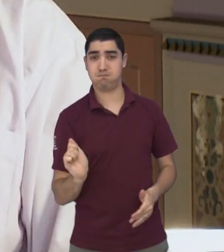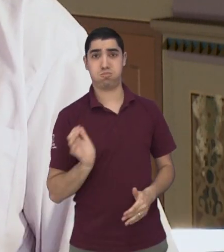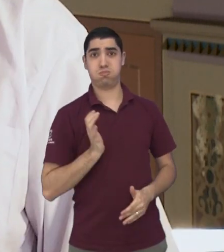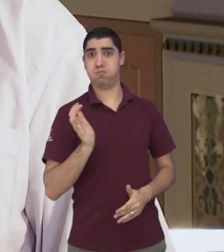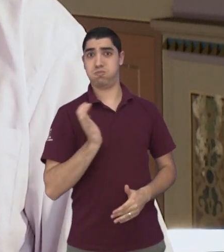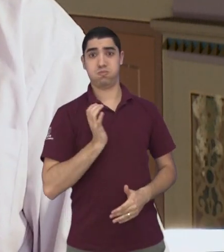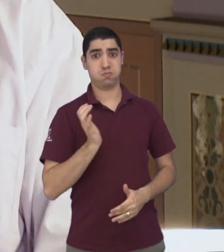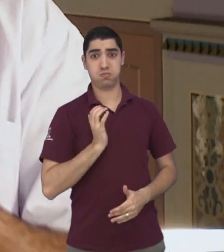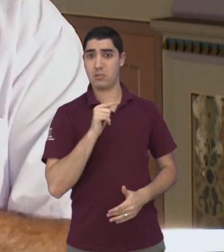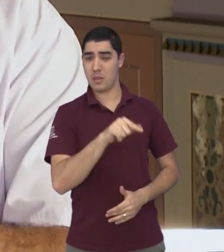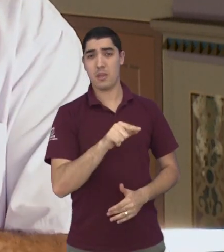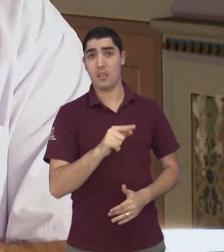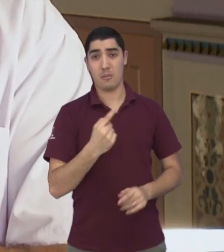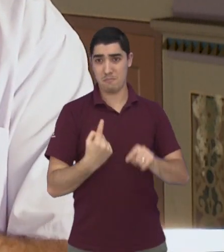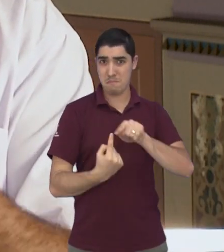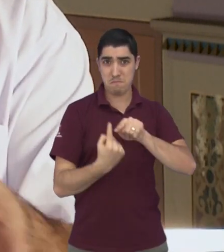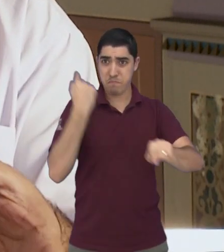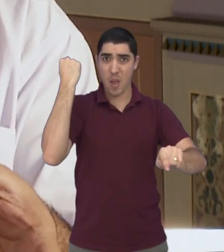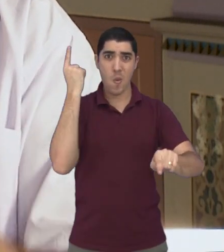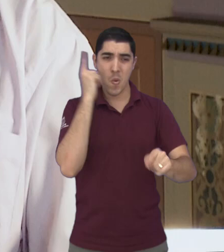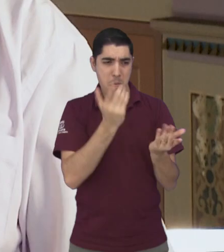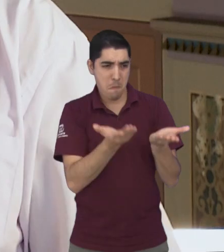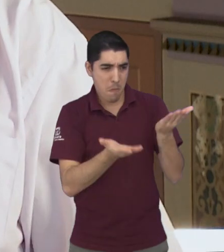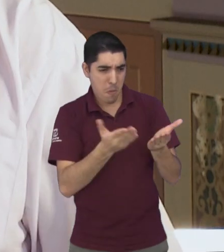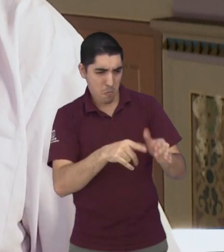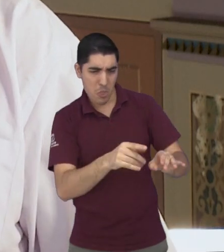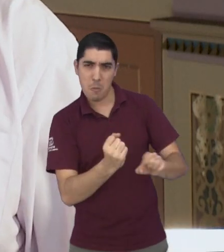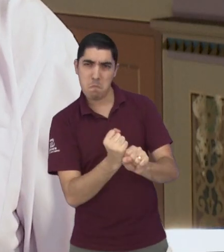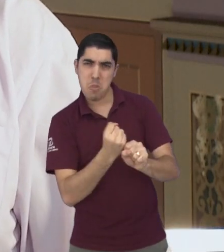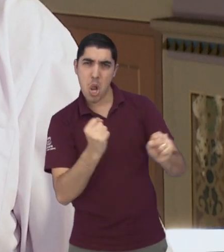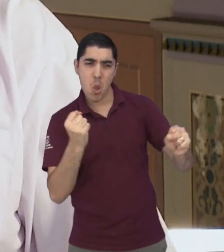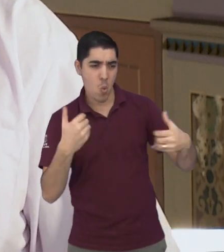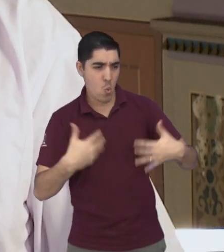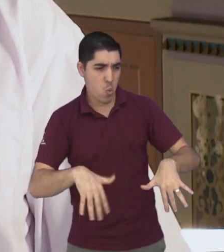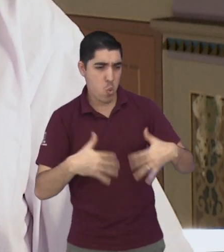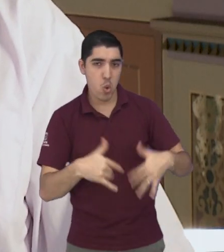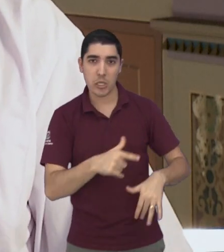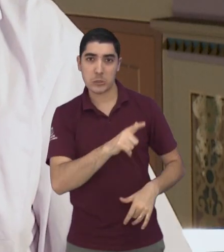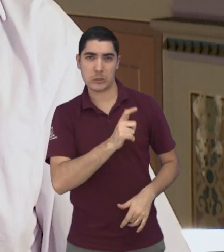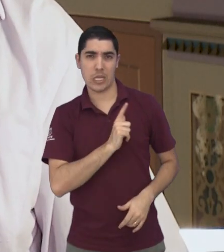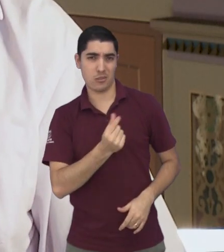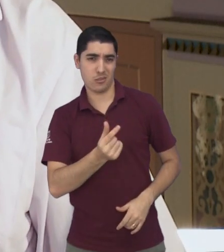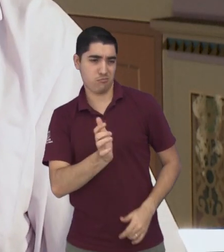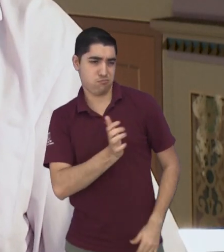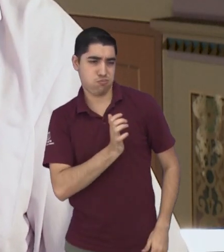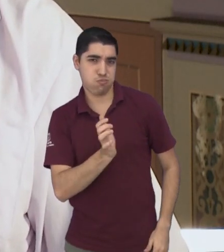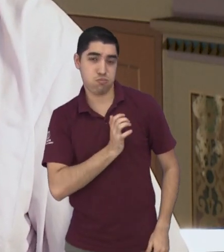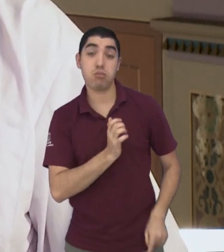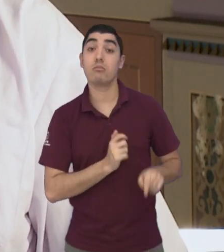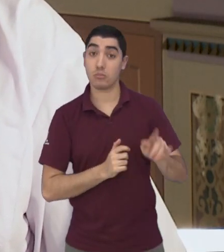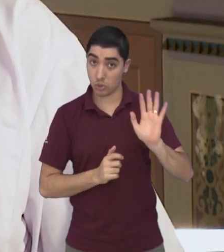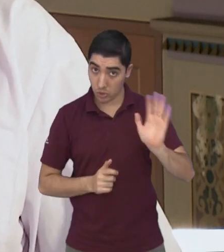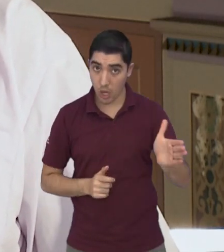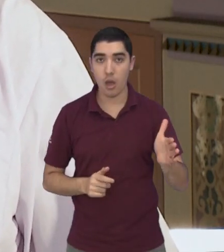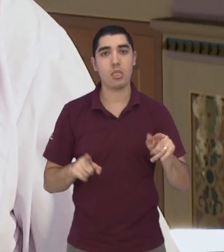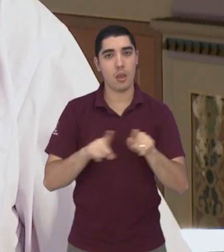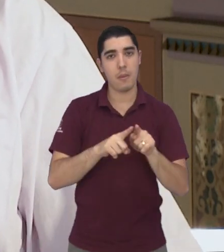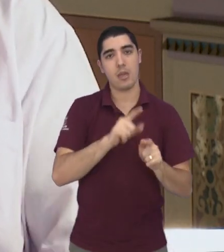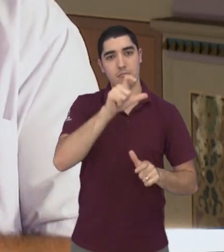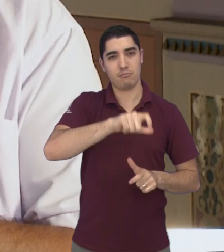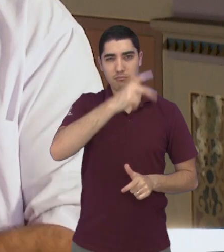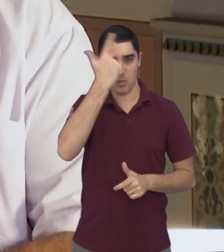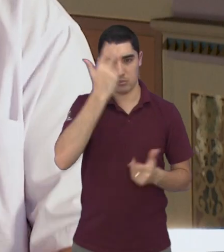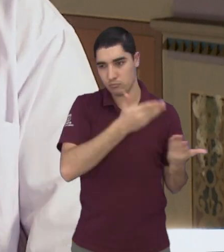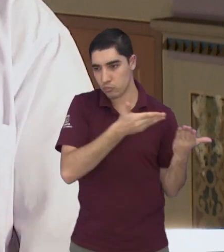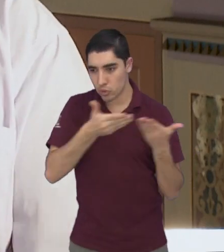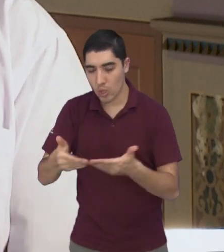isso em 1860, conforme o registro do Zaluarco Viajante Luso Brasileiro, que passou aqui pelo São José dos Campos também, na época